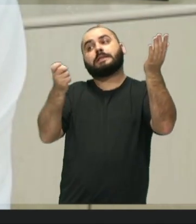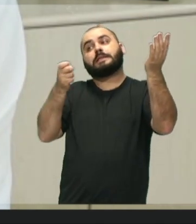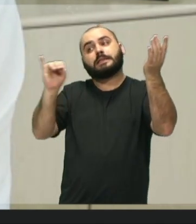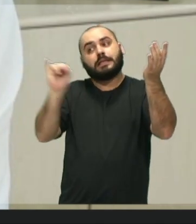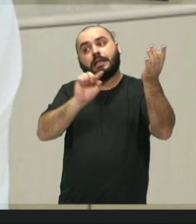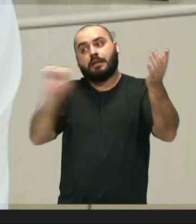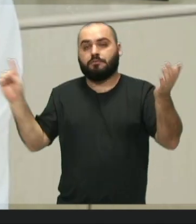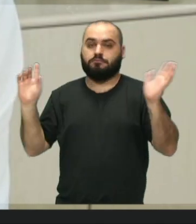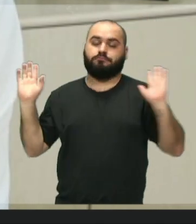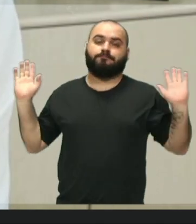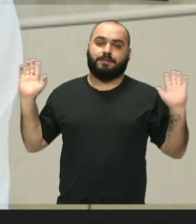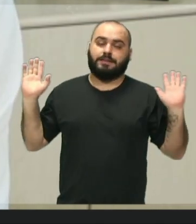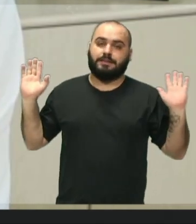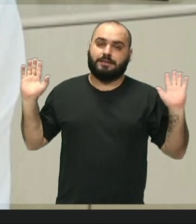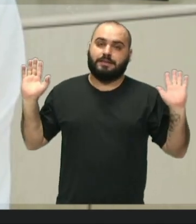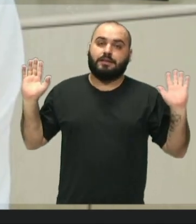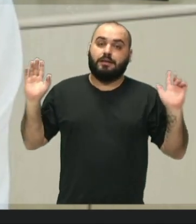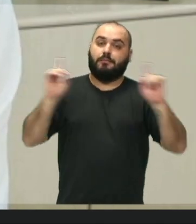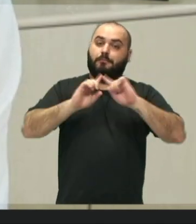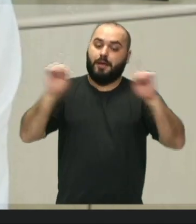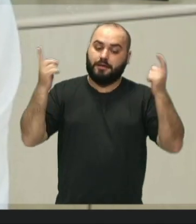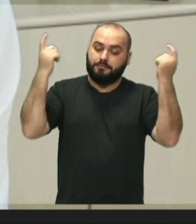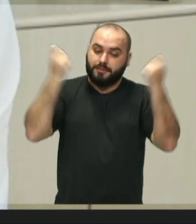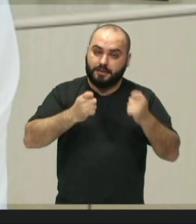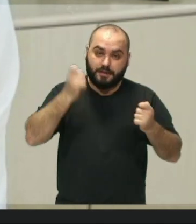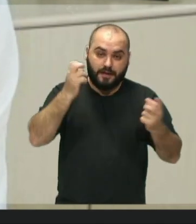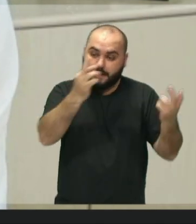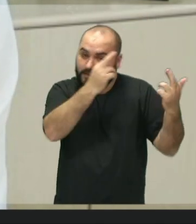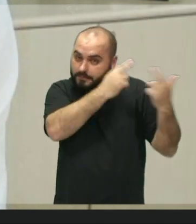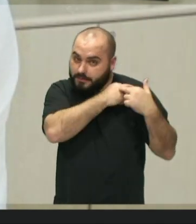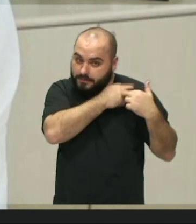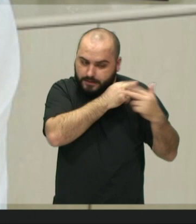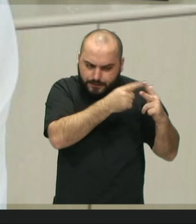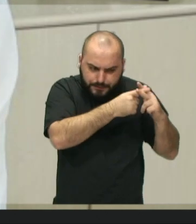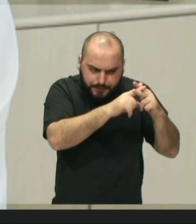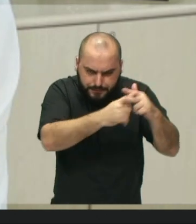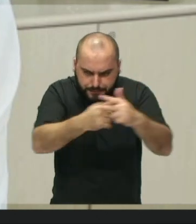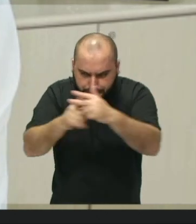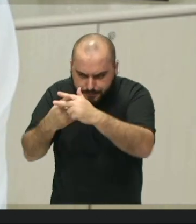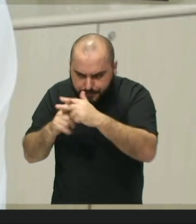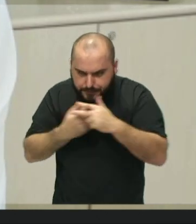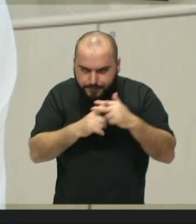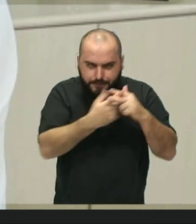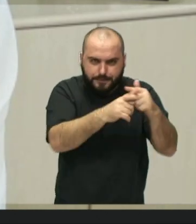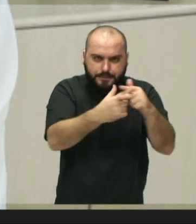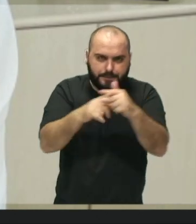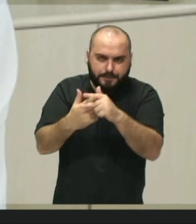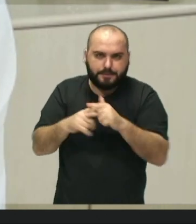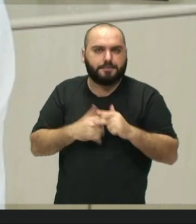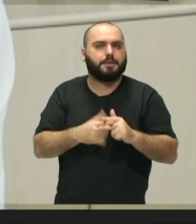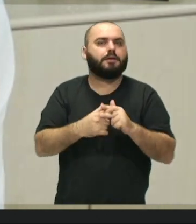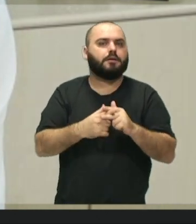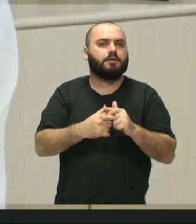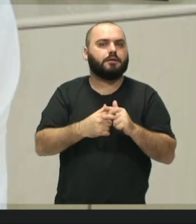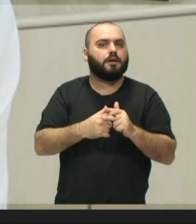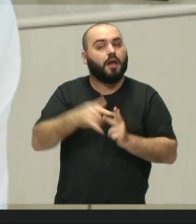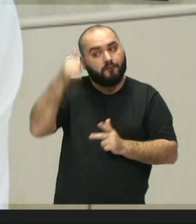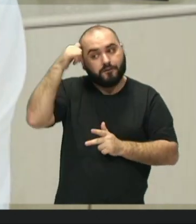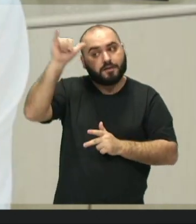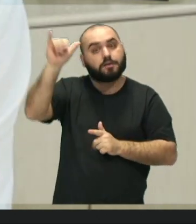cabe apurar as responsabilidades e tomar as medidas técnicas e legais para que isso não torne a